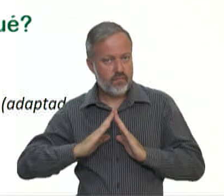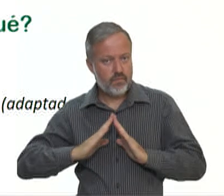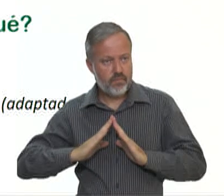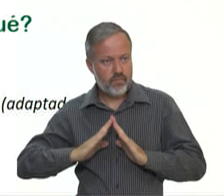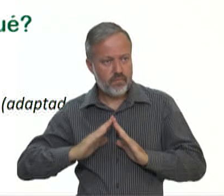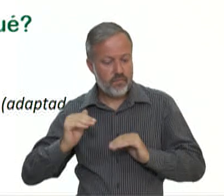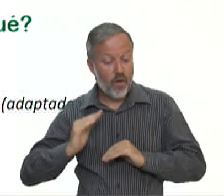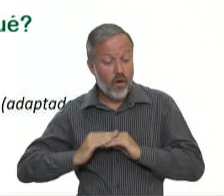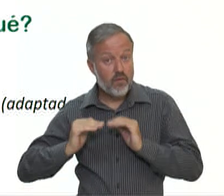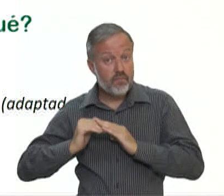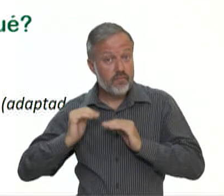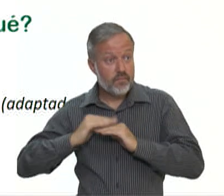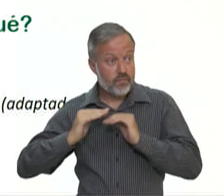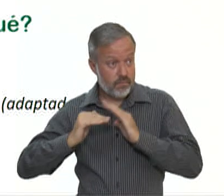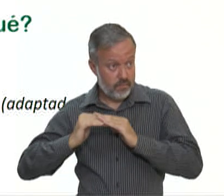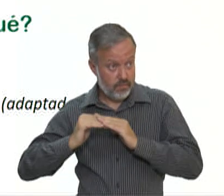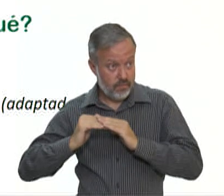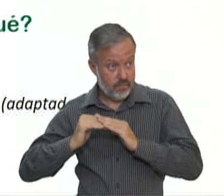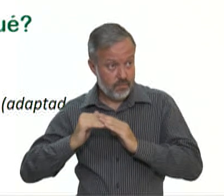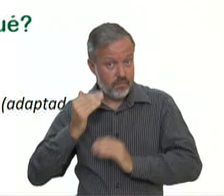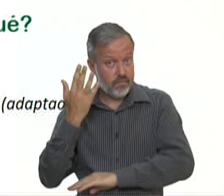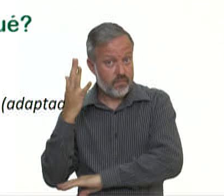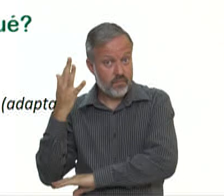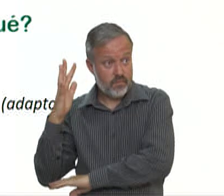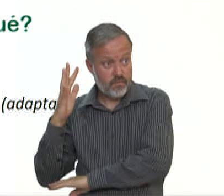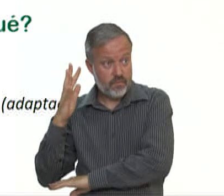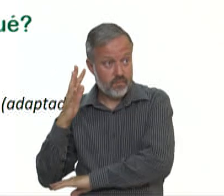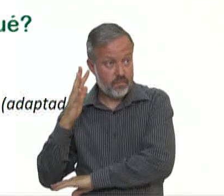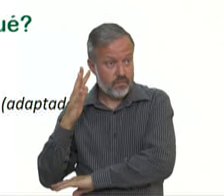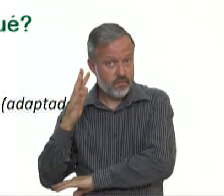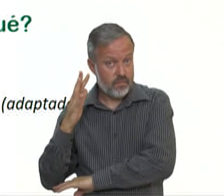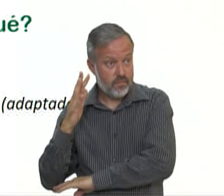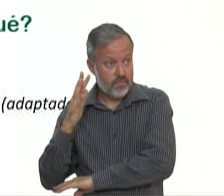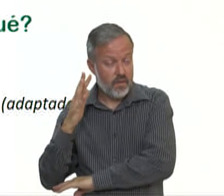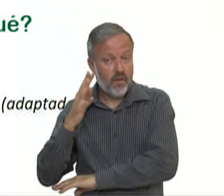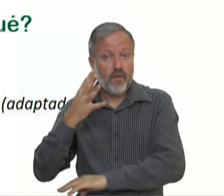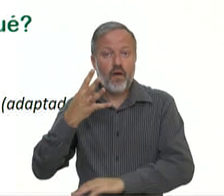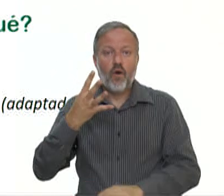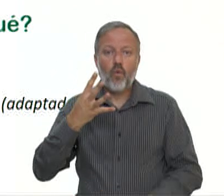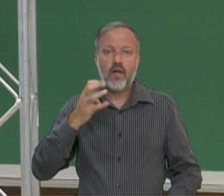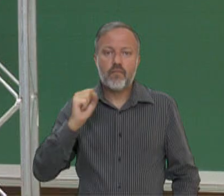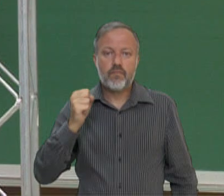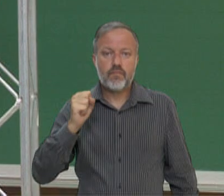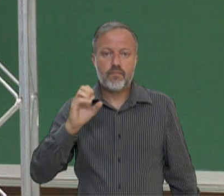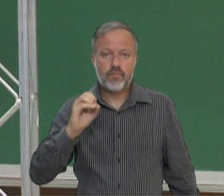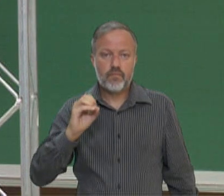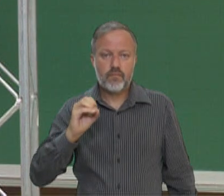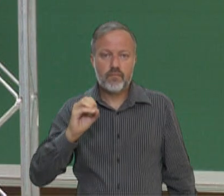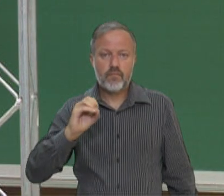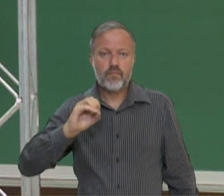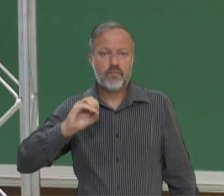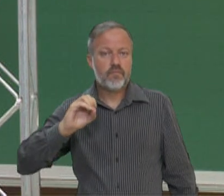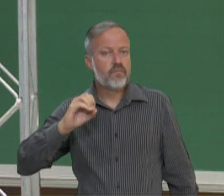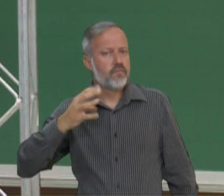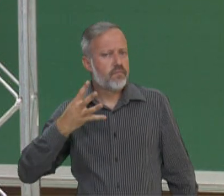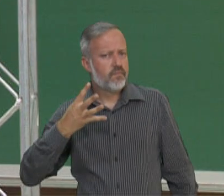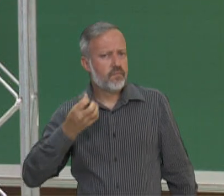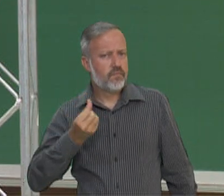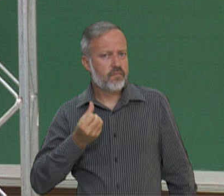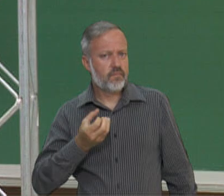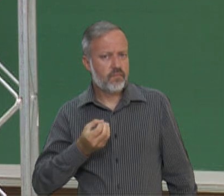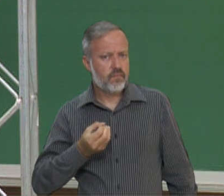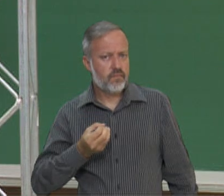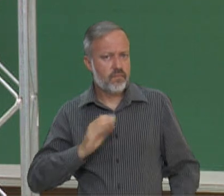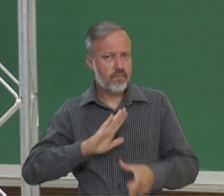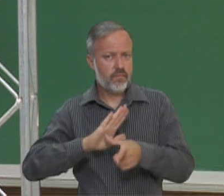foram construídos em terra e madeira. A data é entre 4.800 e 4.600 a.C.